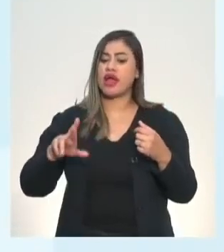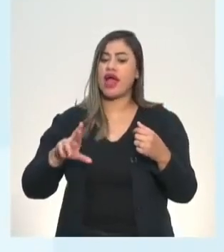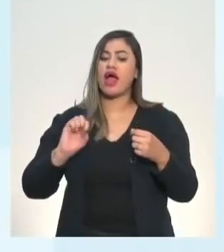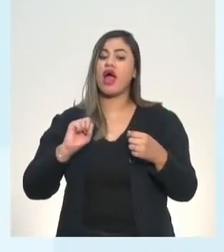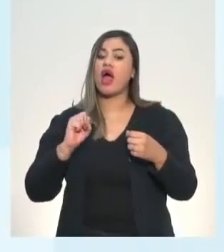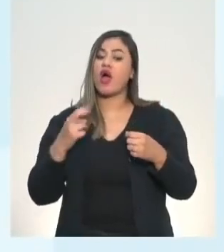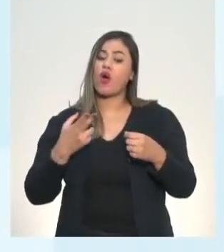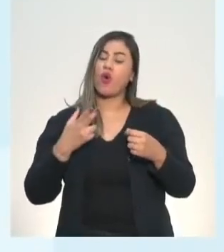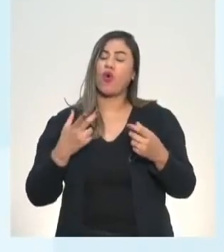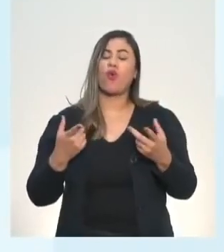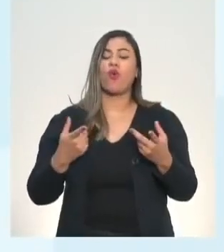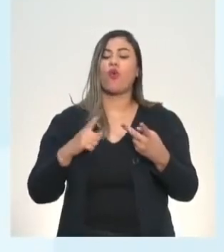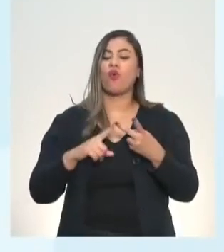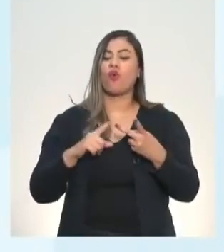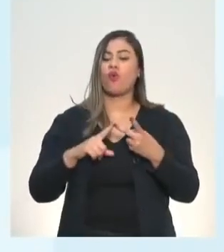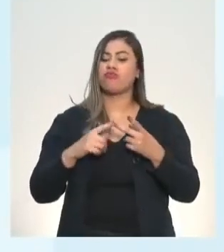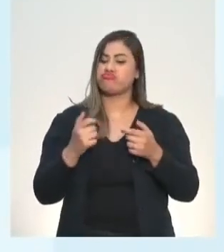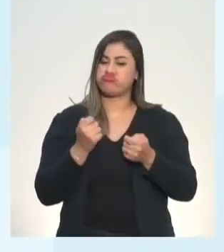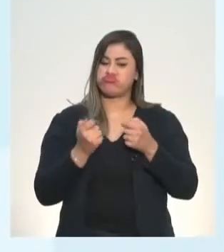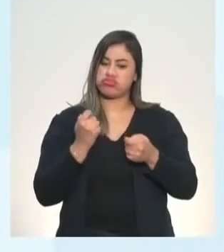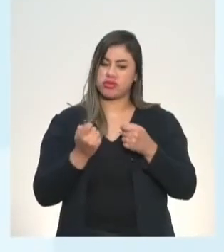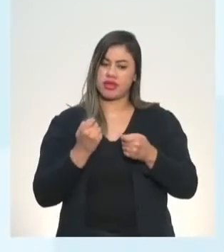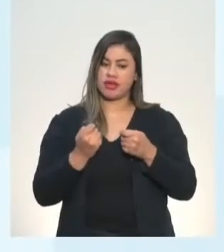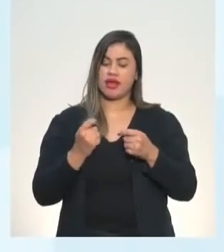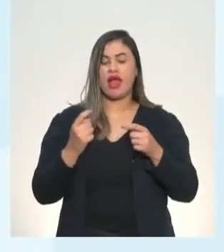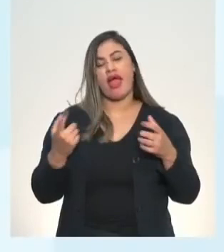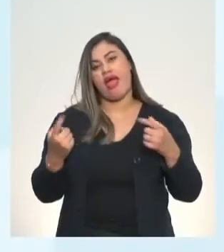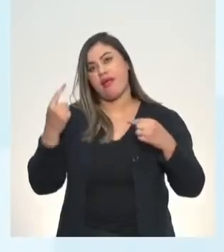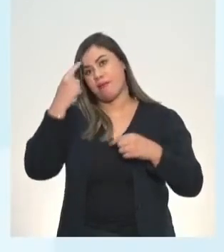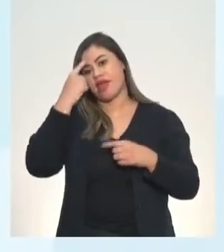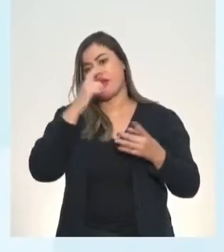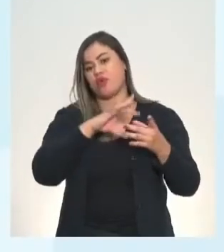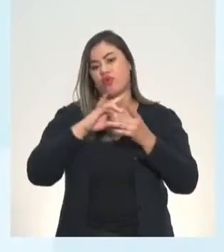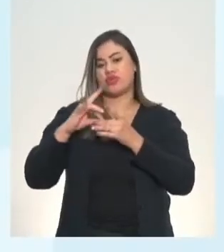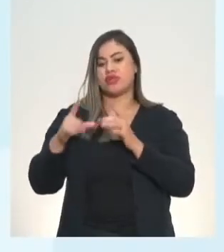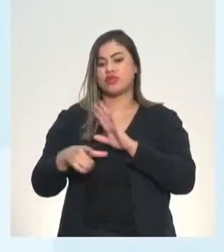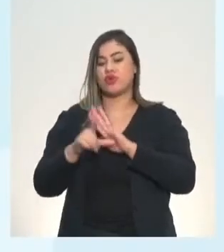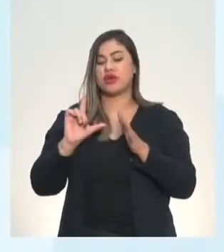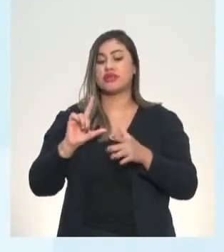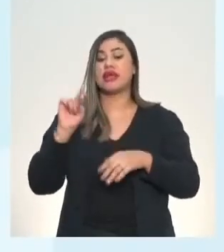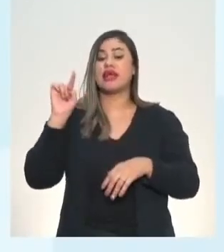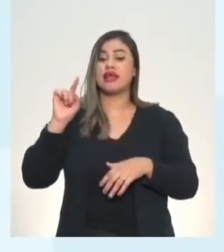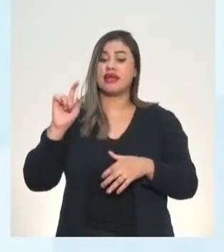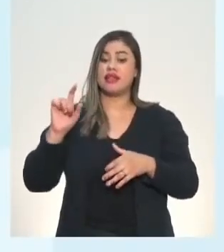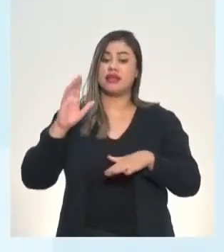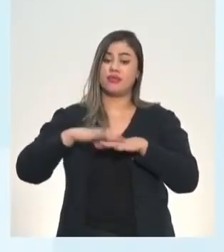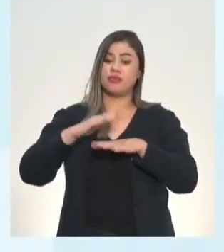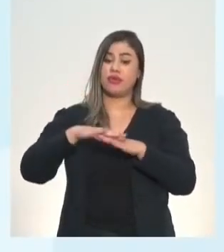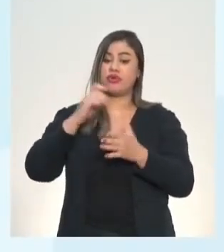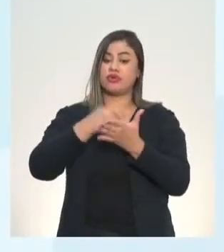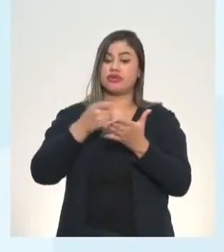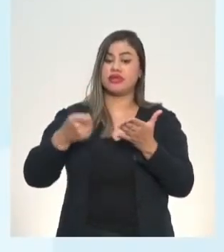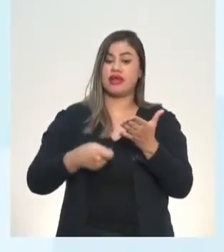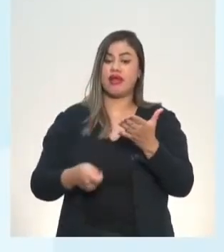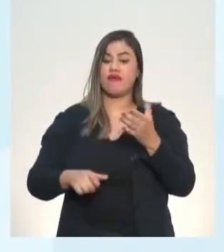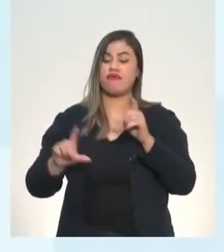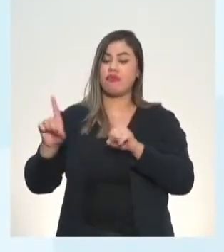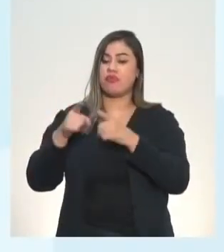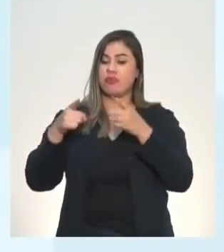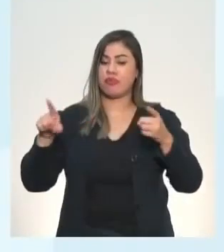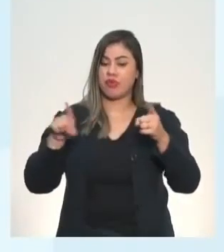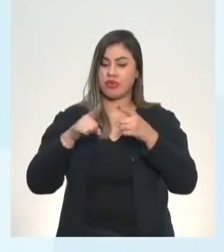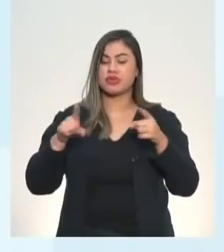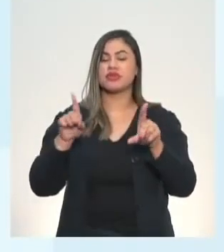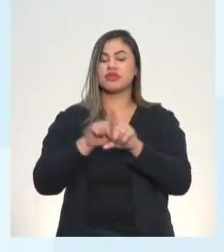a songwriter. Então ele era um compositor e cantor também, né? E aí o